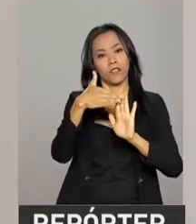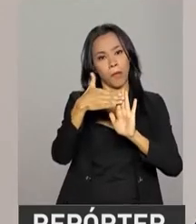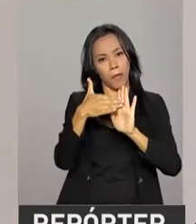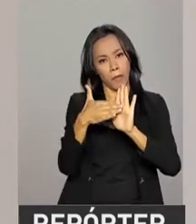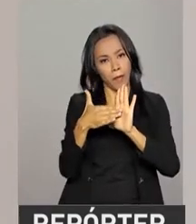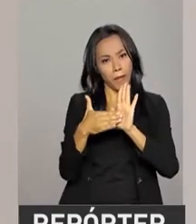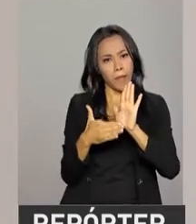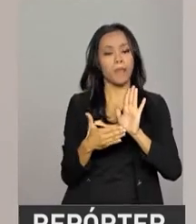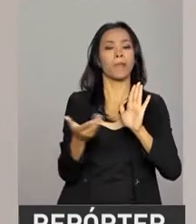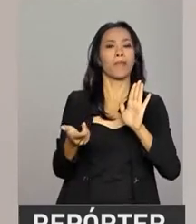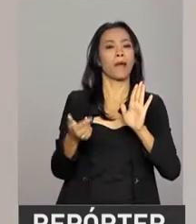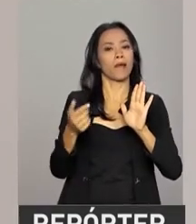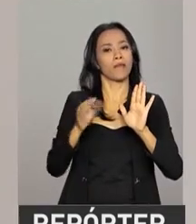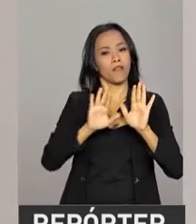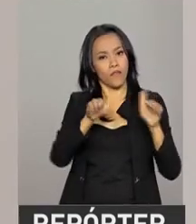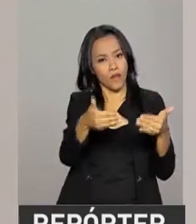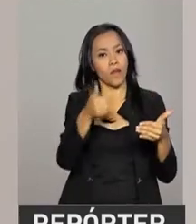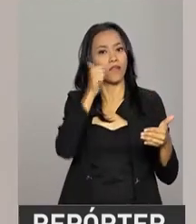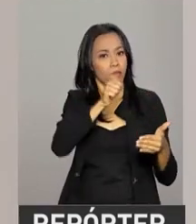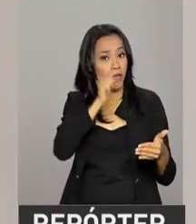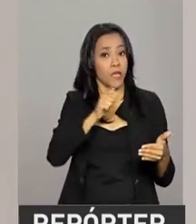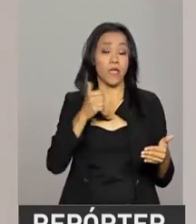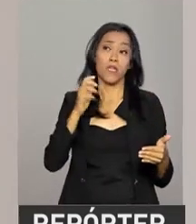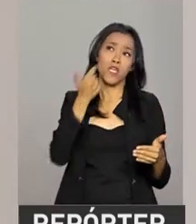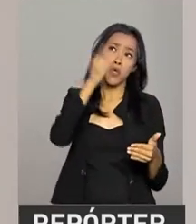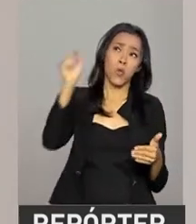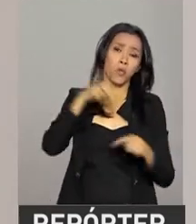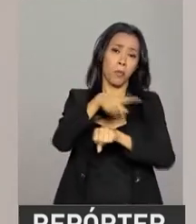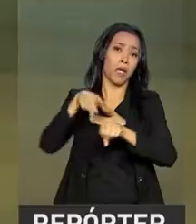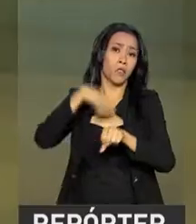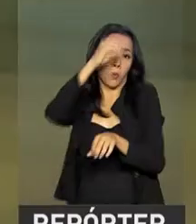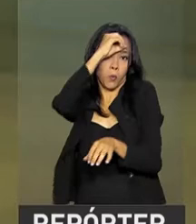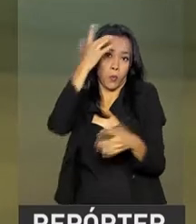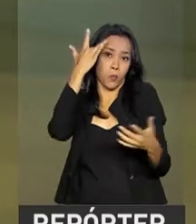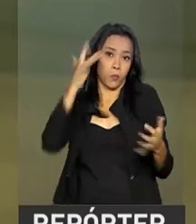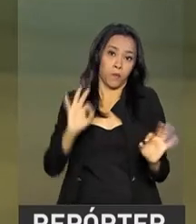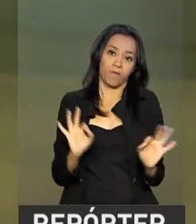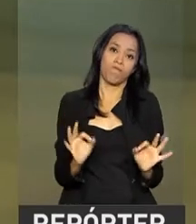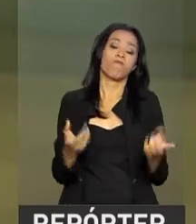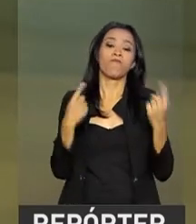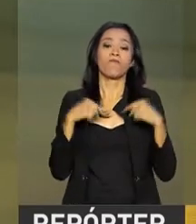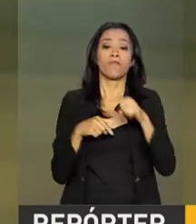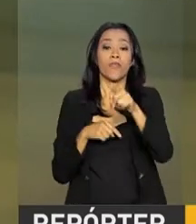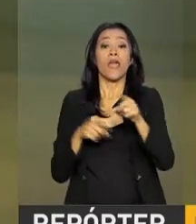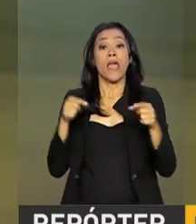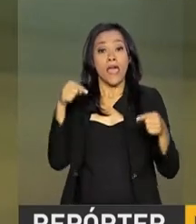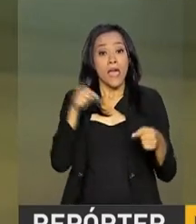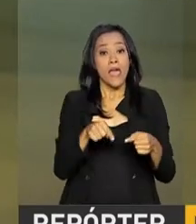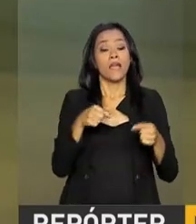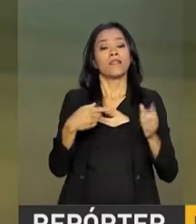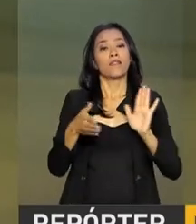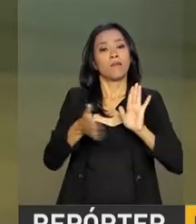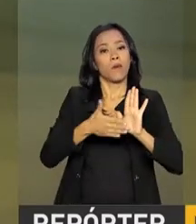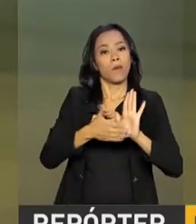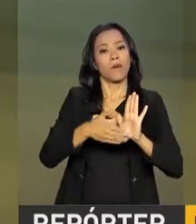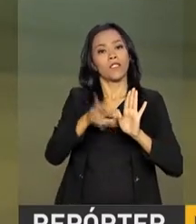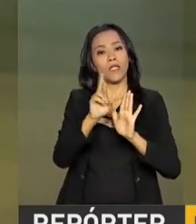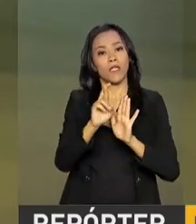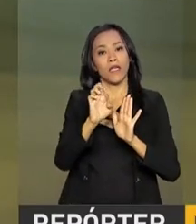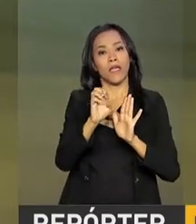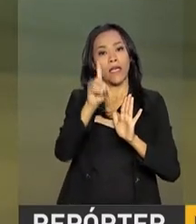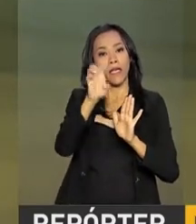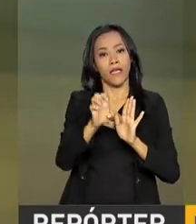em outro país dessa maneira que ele foi estruturar a rede brasil mulher cumpre um dos objetivos da agenda